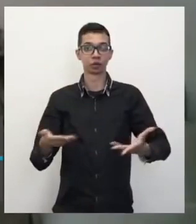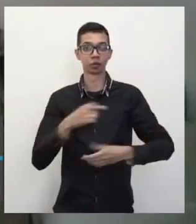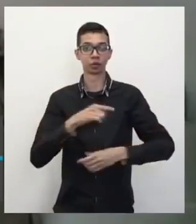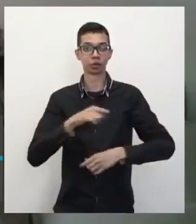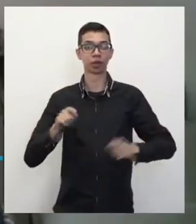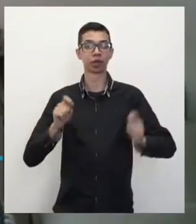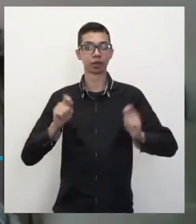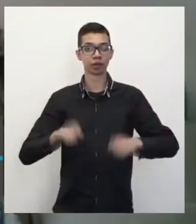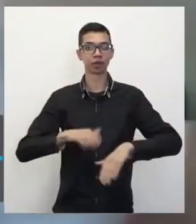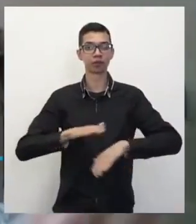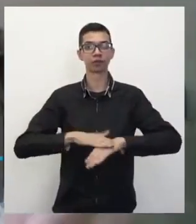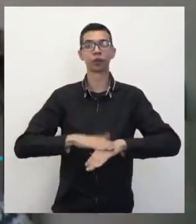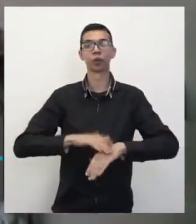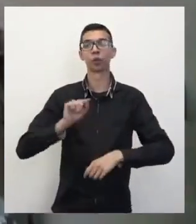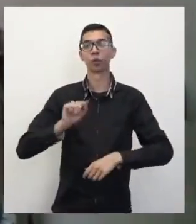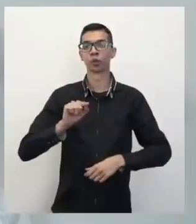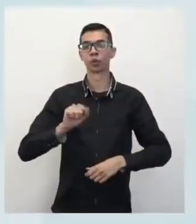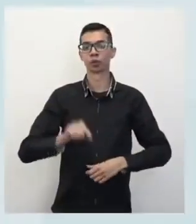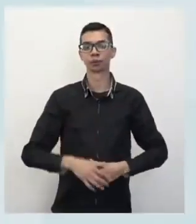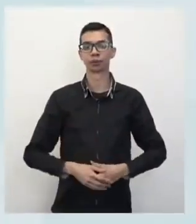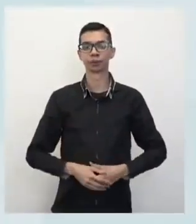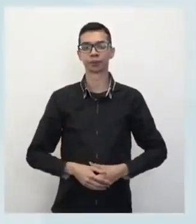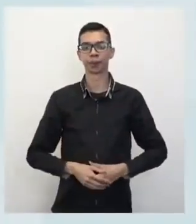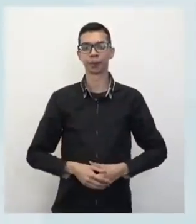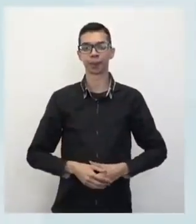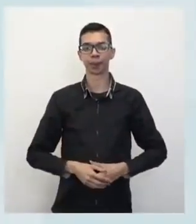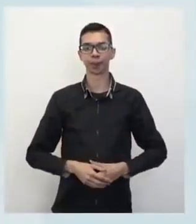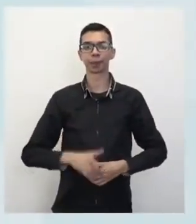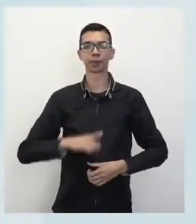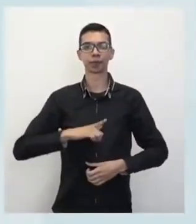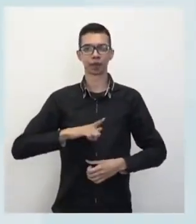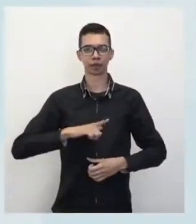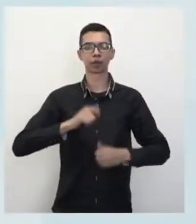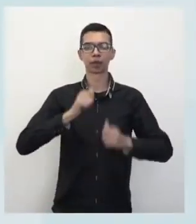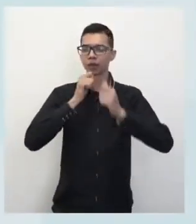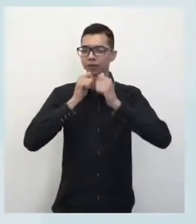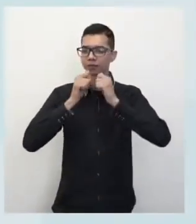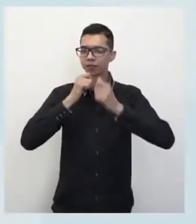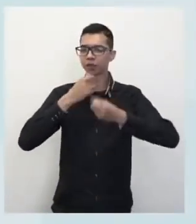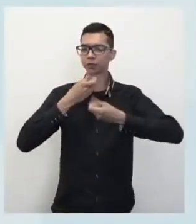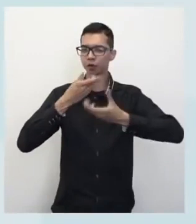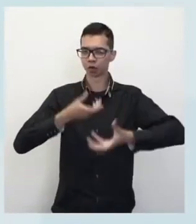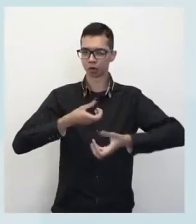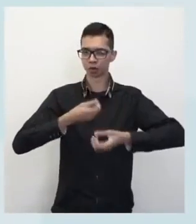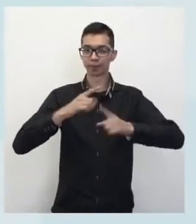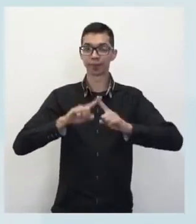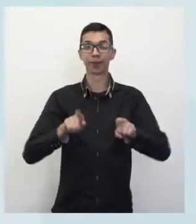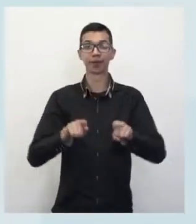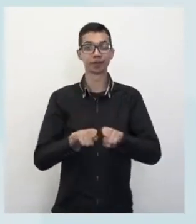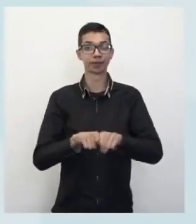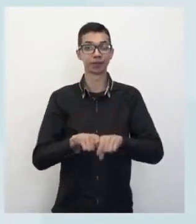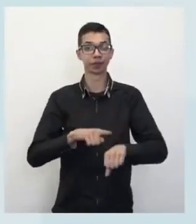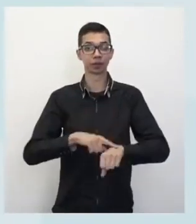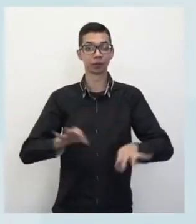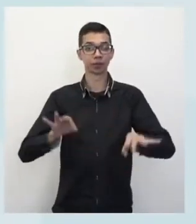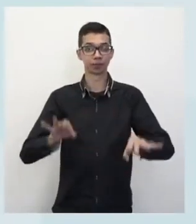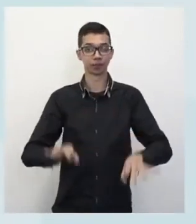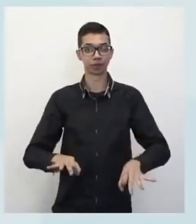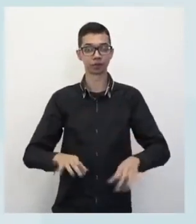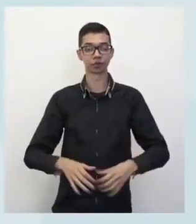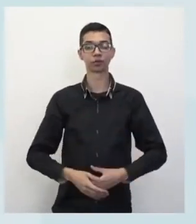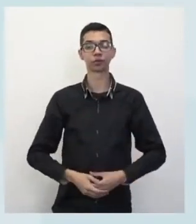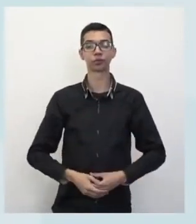foi o seguinte: a entrevista, ela traz informações, mas ao mesmo tempo, né, informações sobre